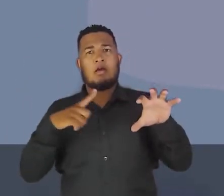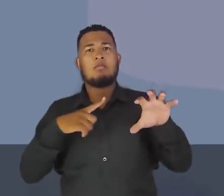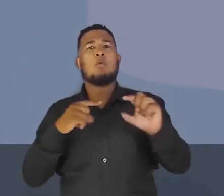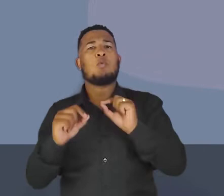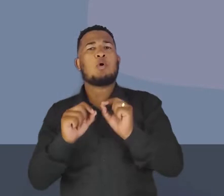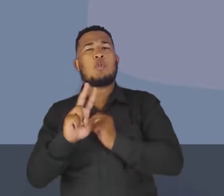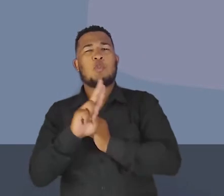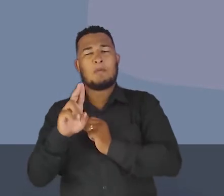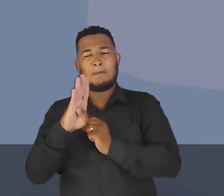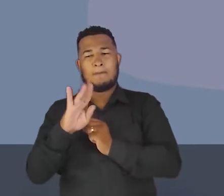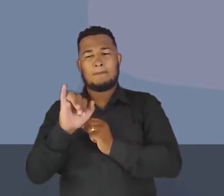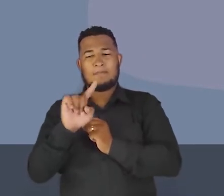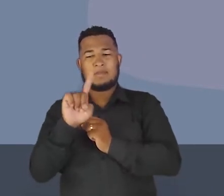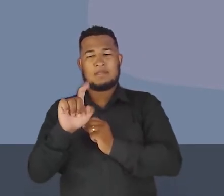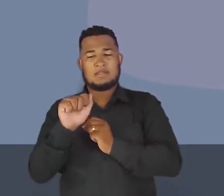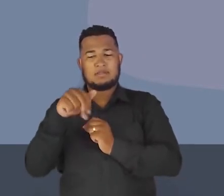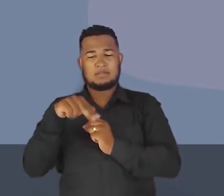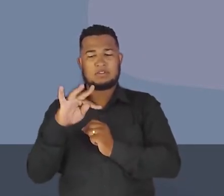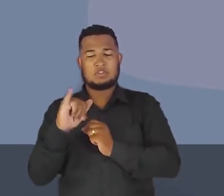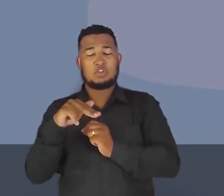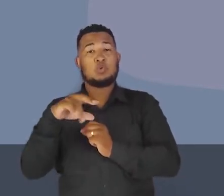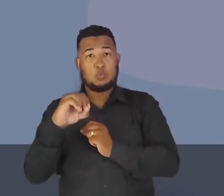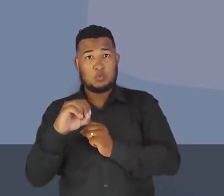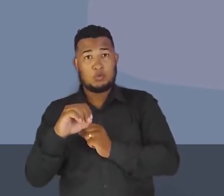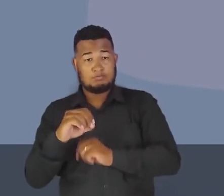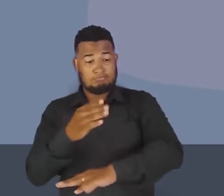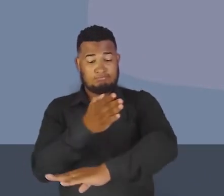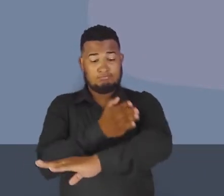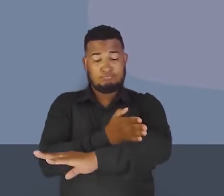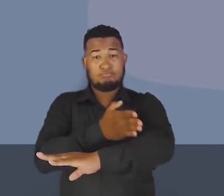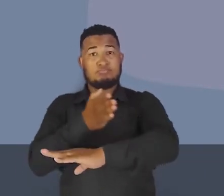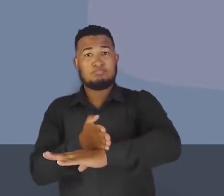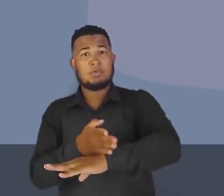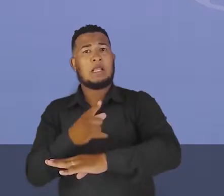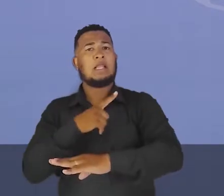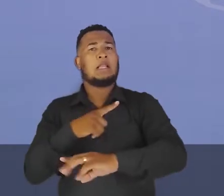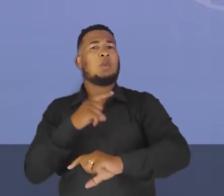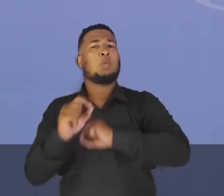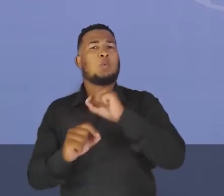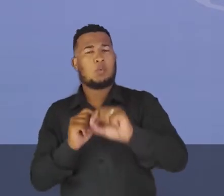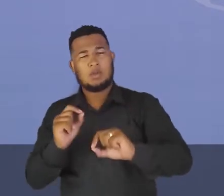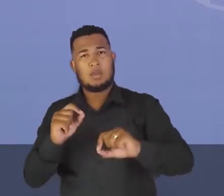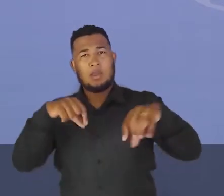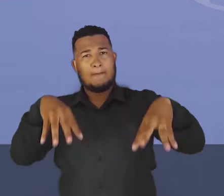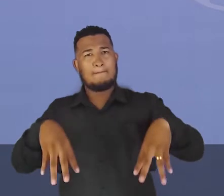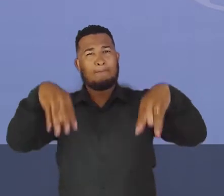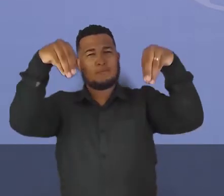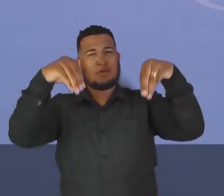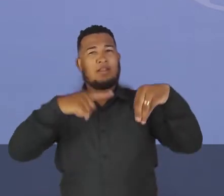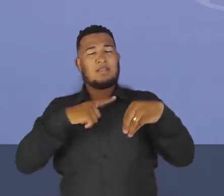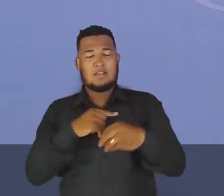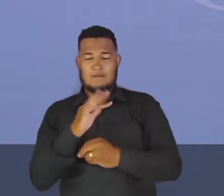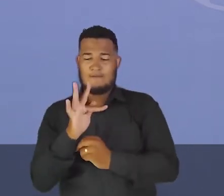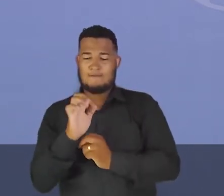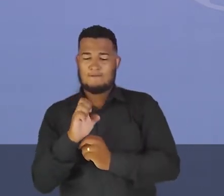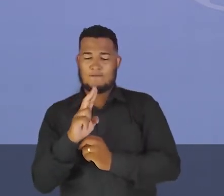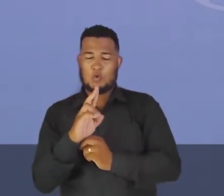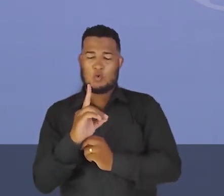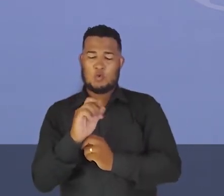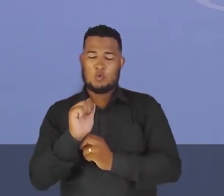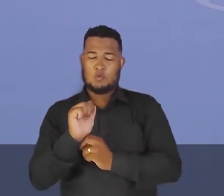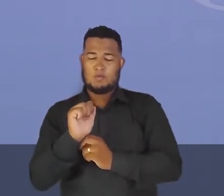Império Bizantino. Na Idade Média que nós vamos ter, por exemplo, o desenvolvimento do feudalismo, o surgimento